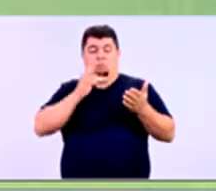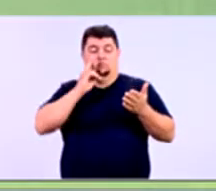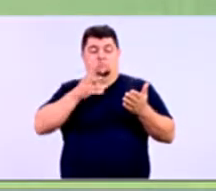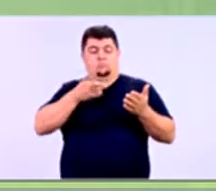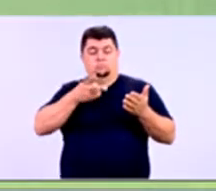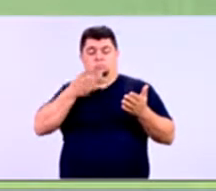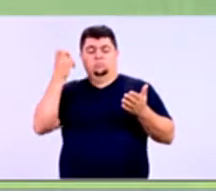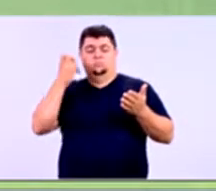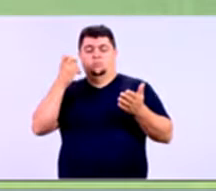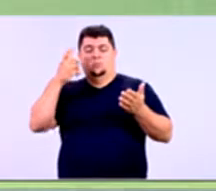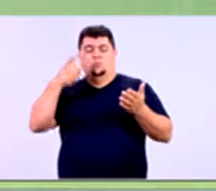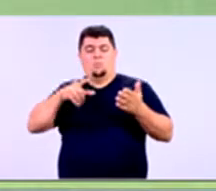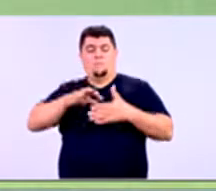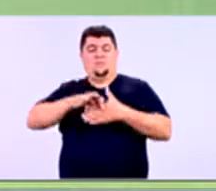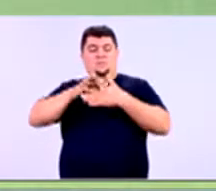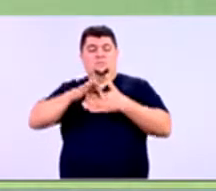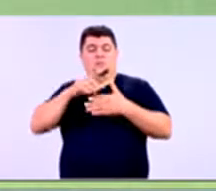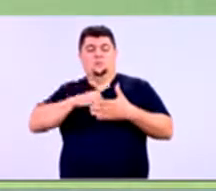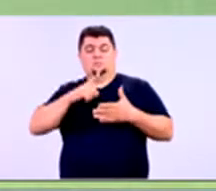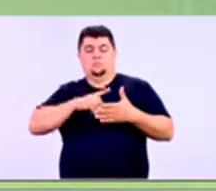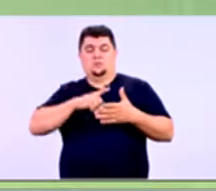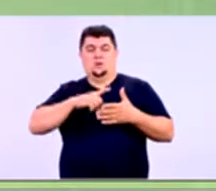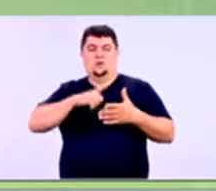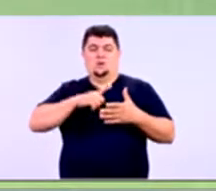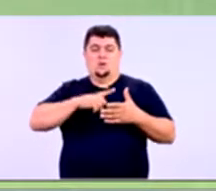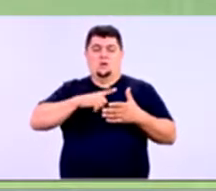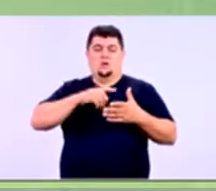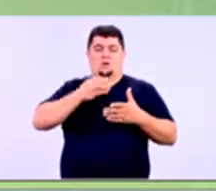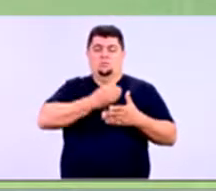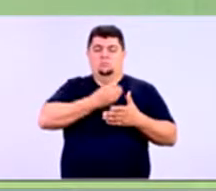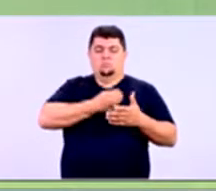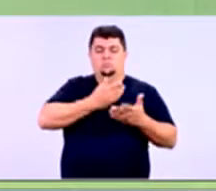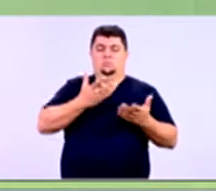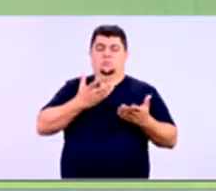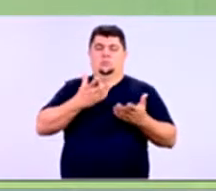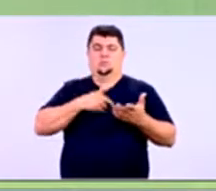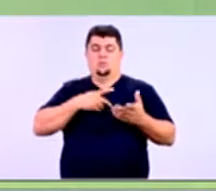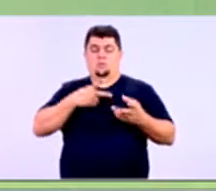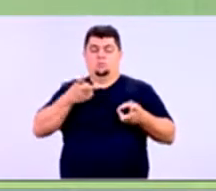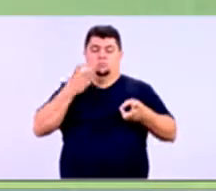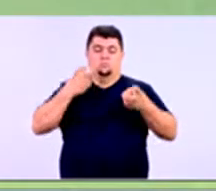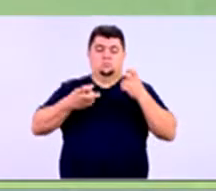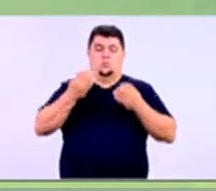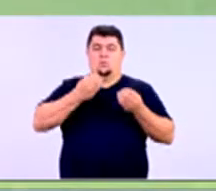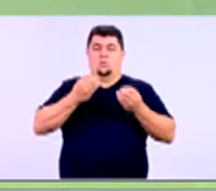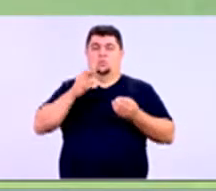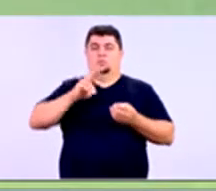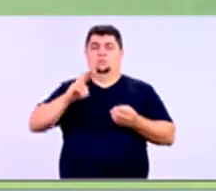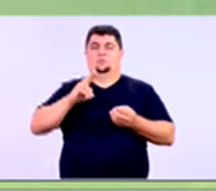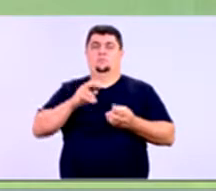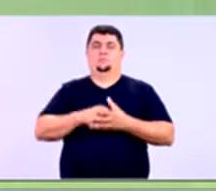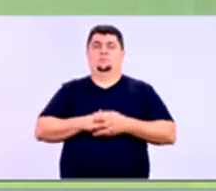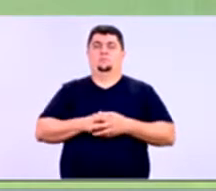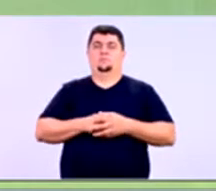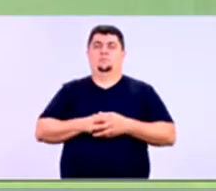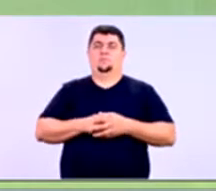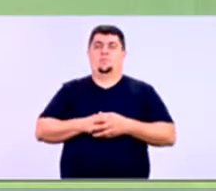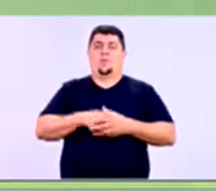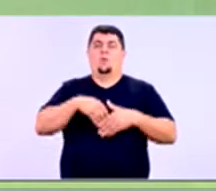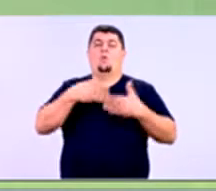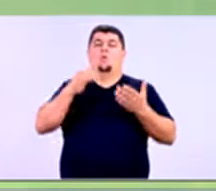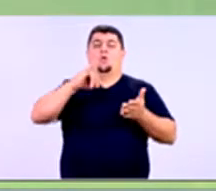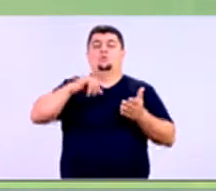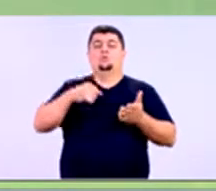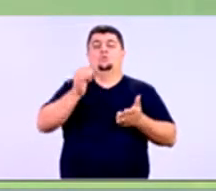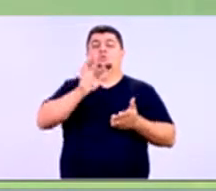pontos principais e as variáveis que você tem, para daí identificar a fórmula. Então, ele está perguntando qual é o